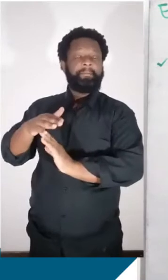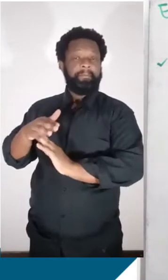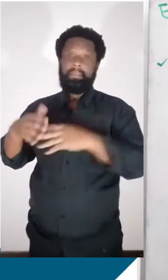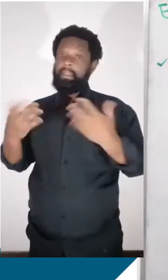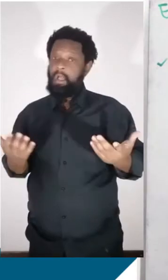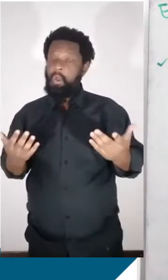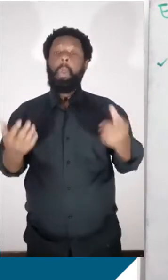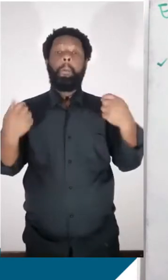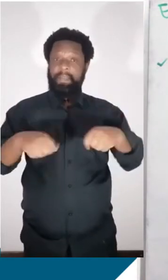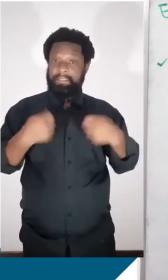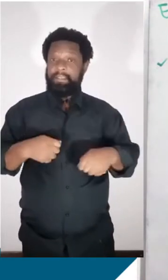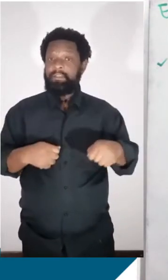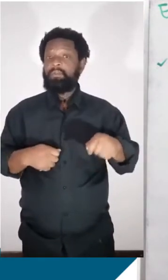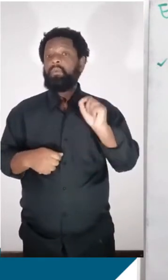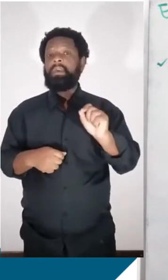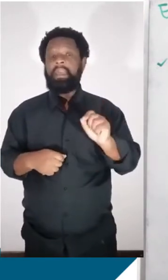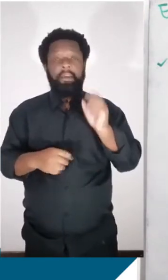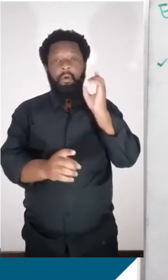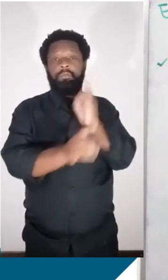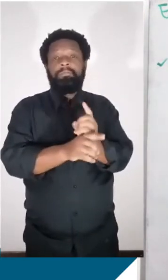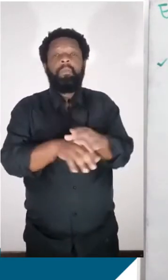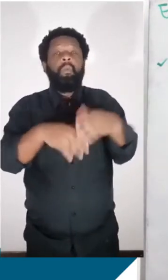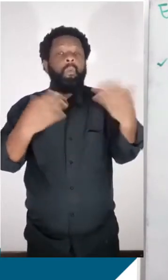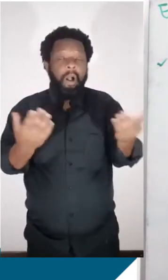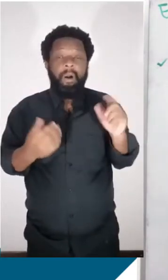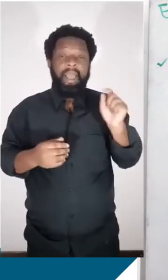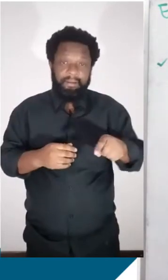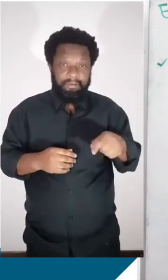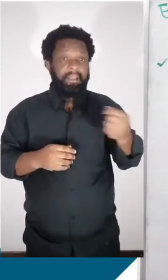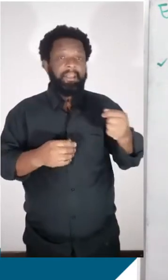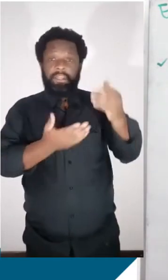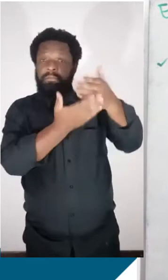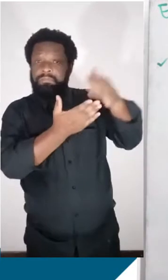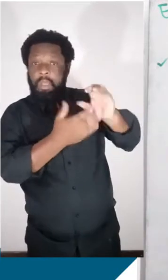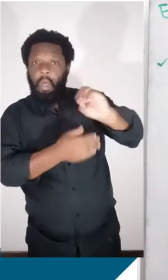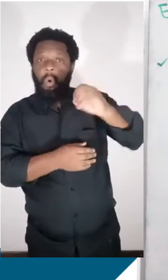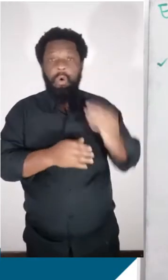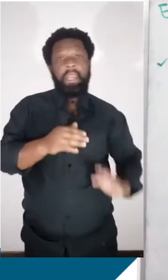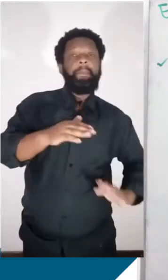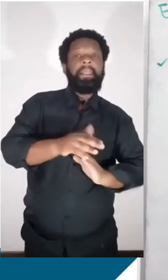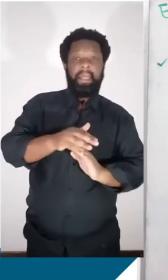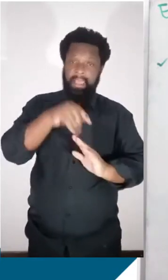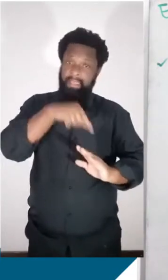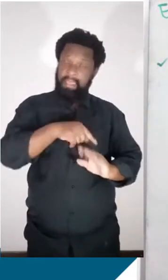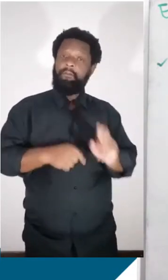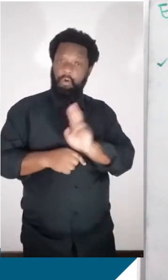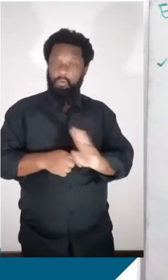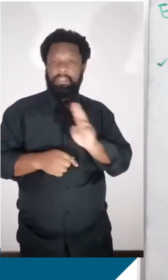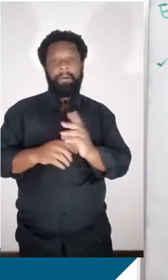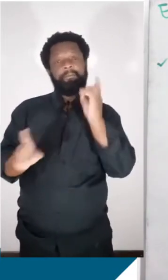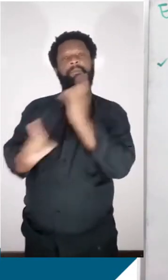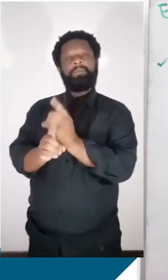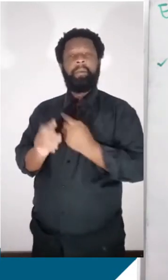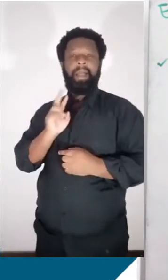E, consequentemente, eu preciso descobrir qual é o limitante. Porque é o limitante limitante que eu vou utilizar